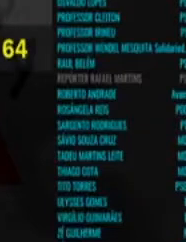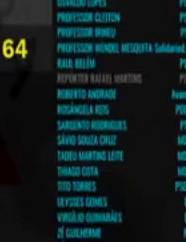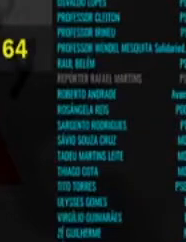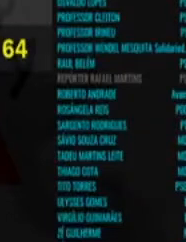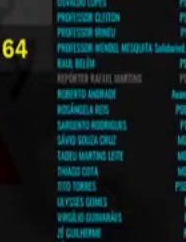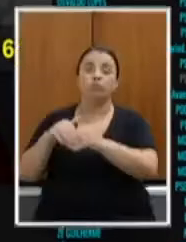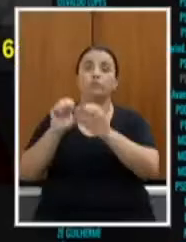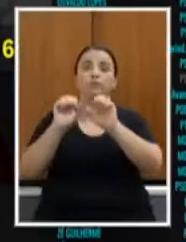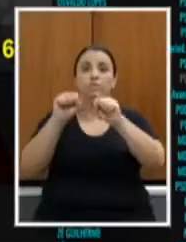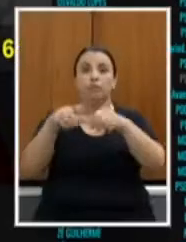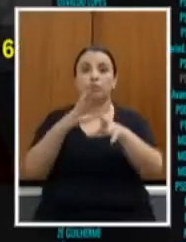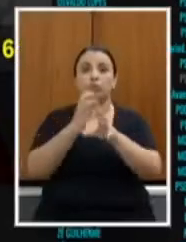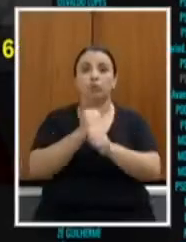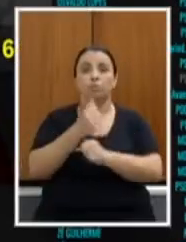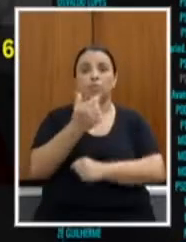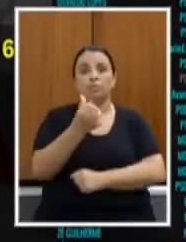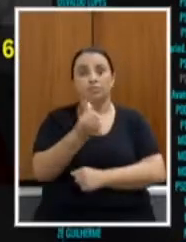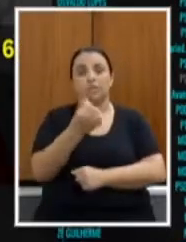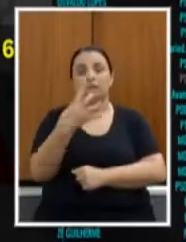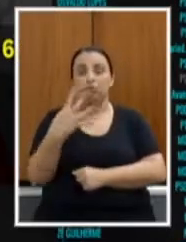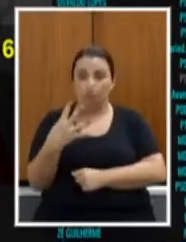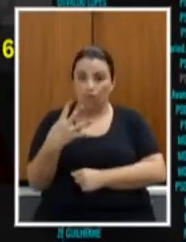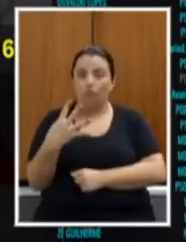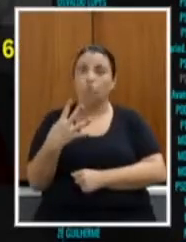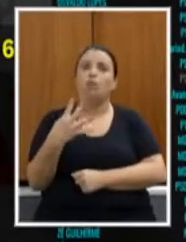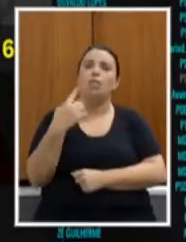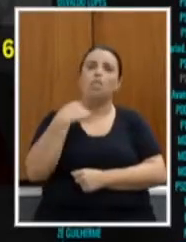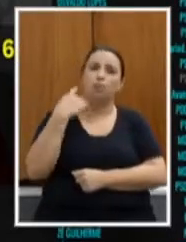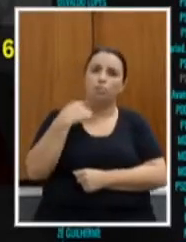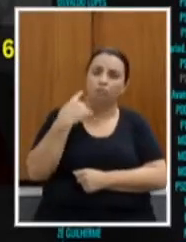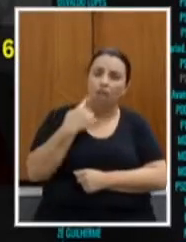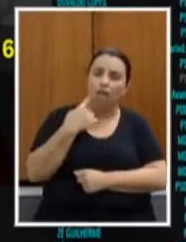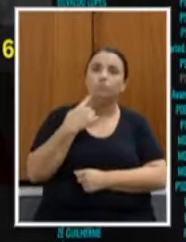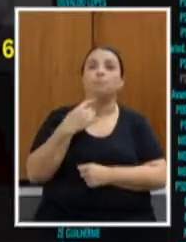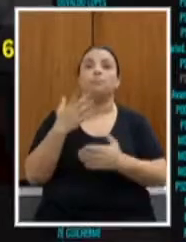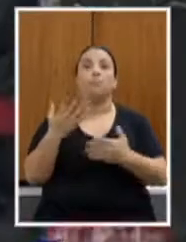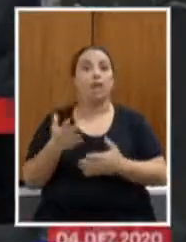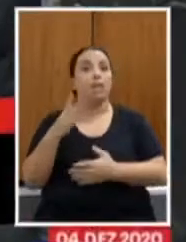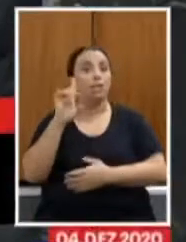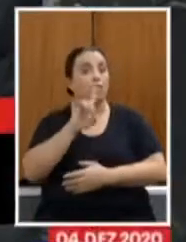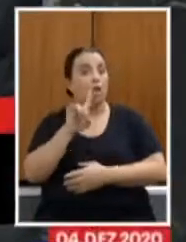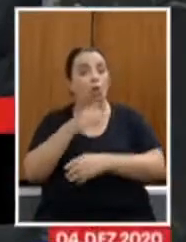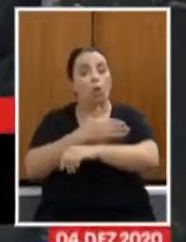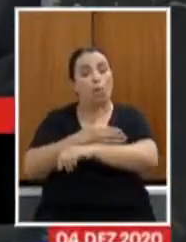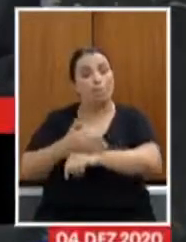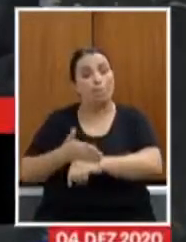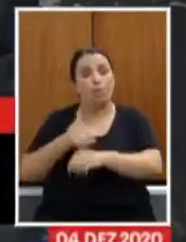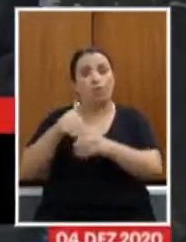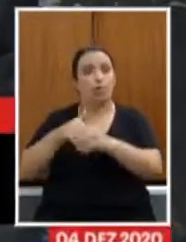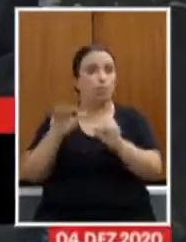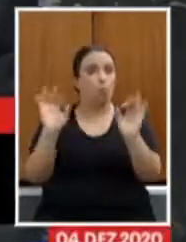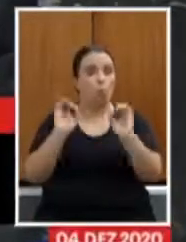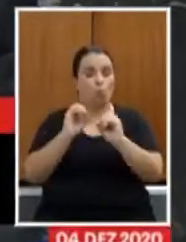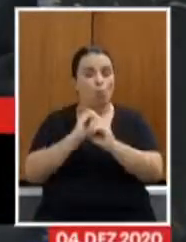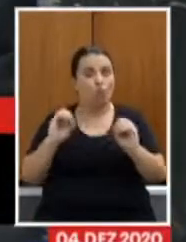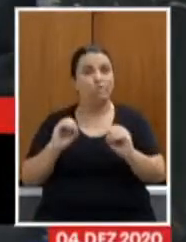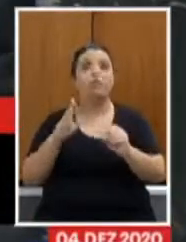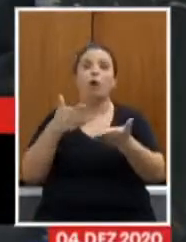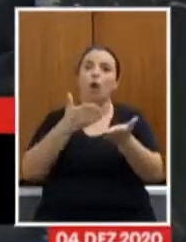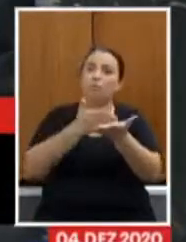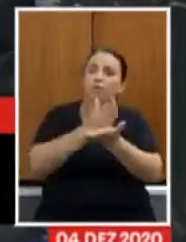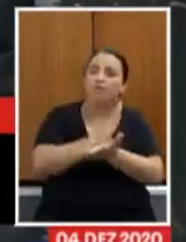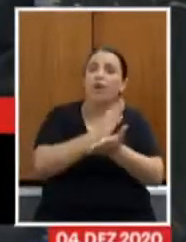Votaram sim 64, senhoras e senhores deputados, não houve voto não nem branco, portanto, estão aprovadas as